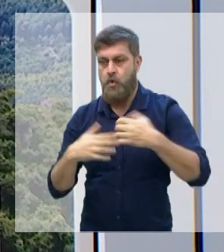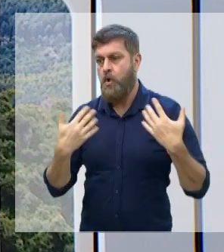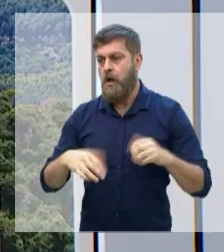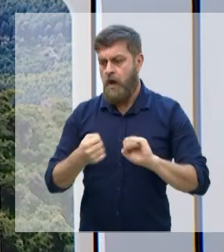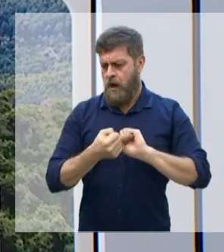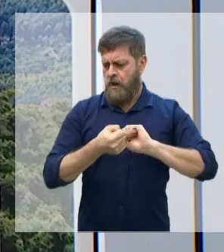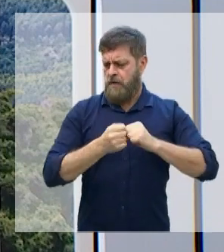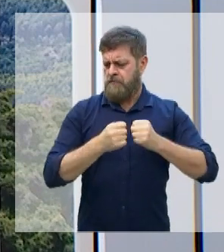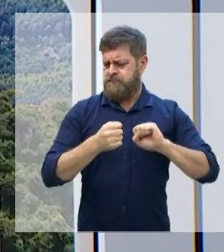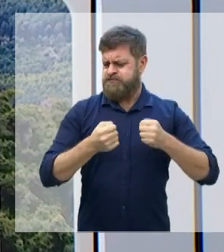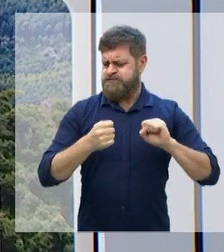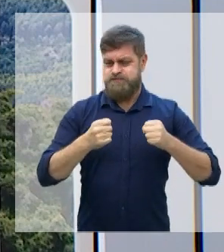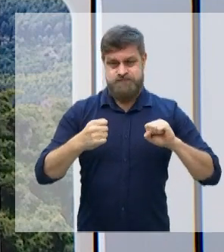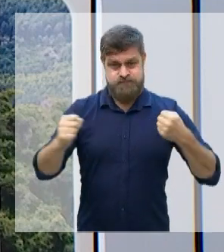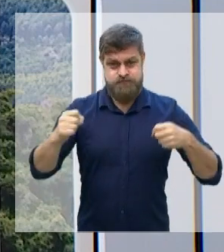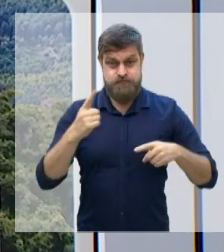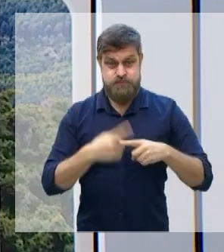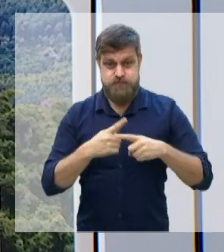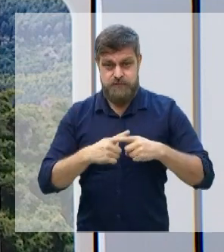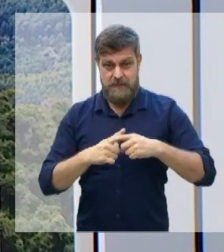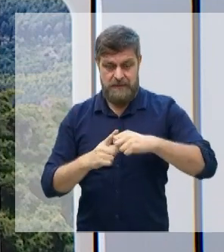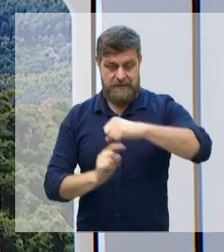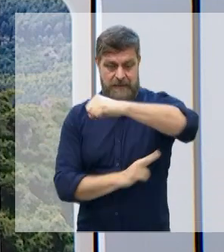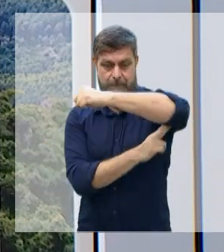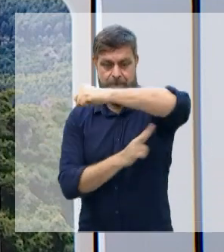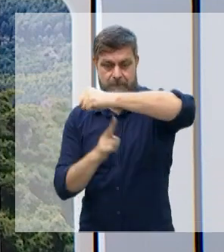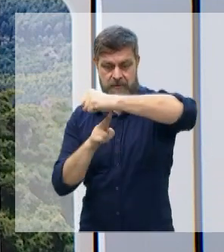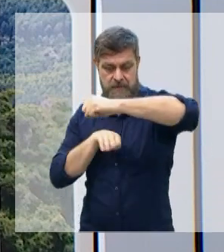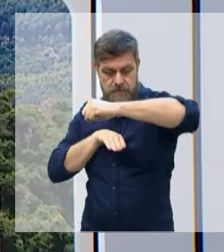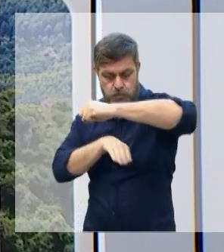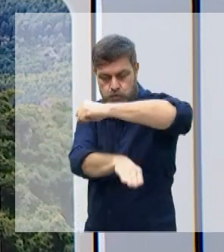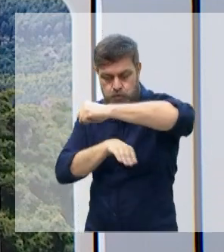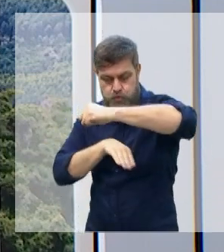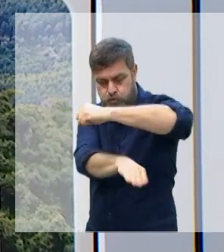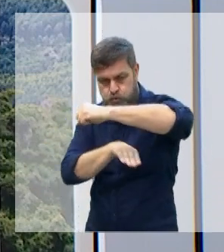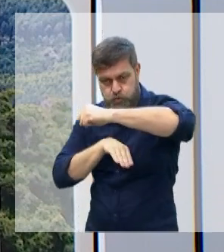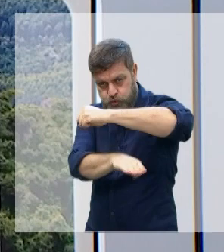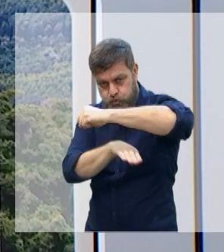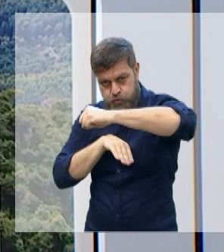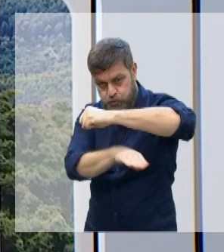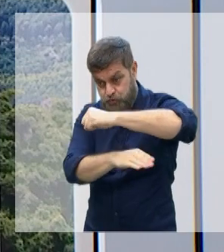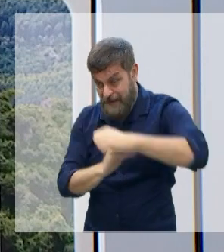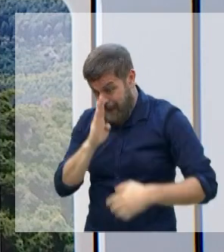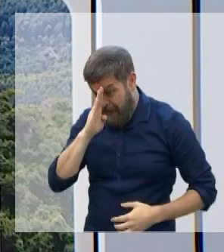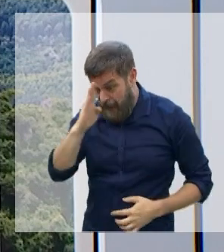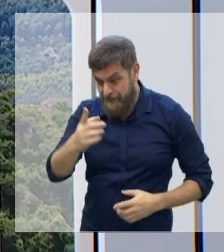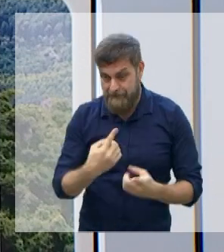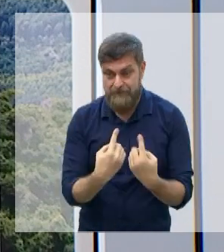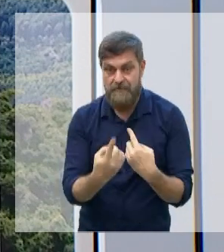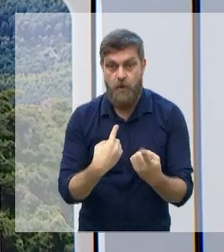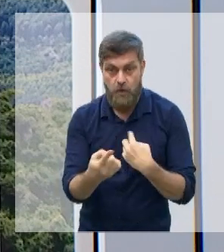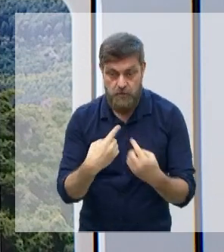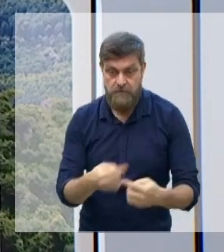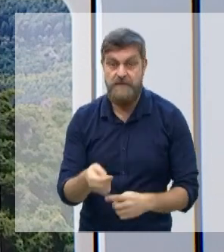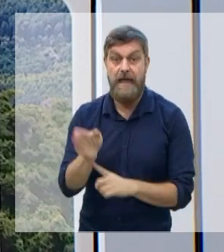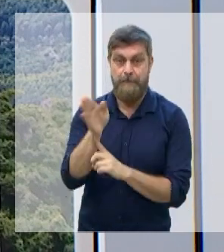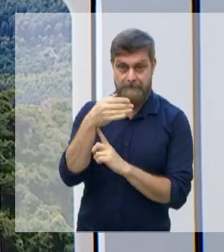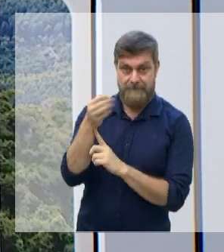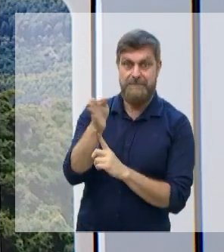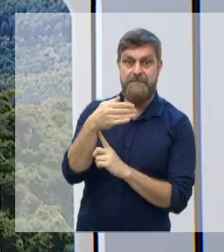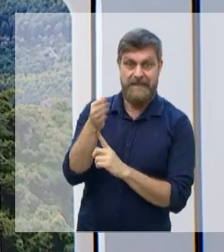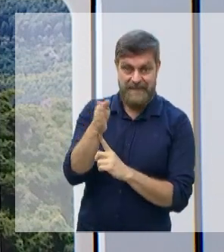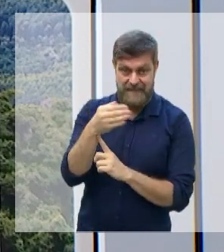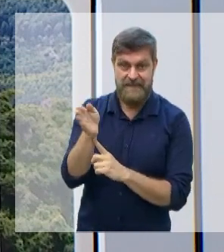extremamente complexo porque ele vai passar em cima da principal rodovia do estado de são paulo é óbvia bandeira antes